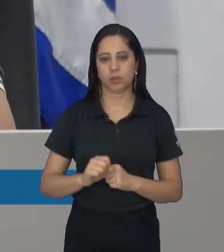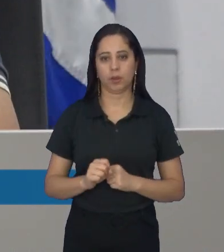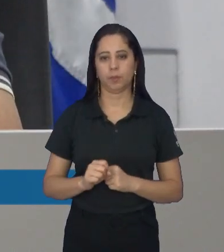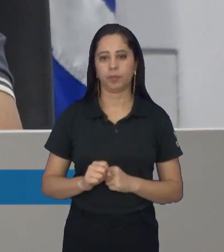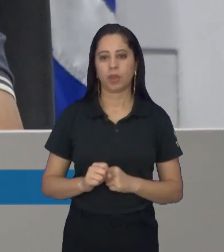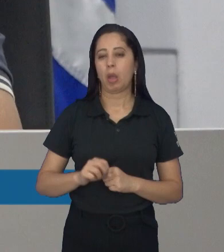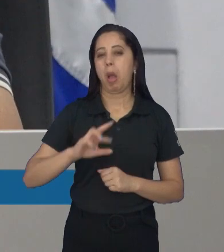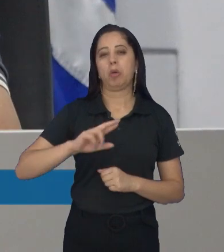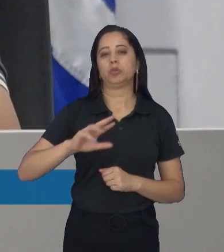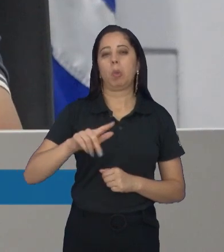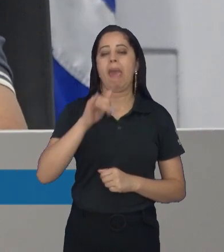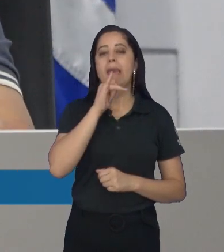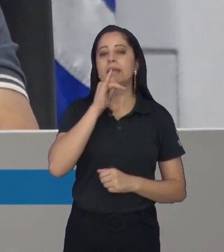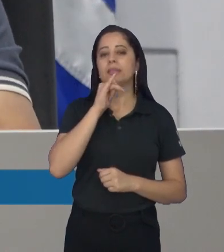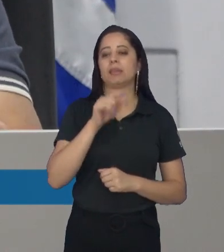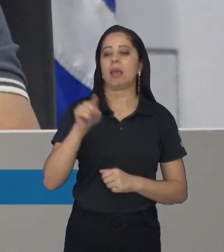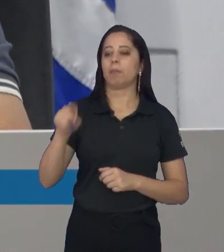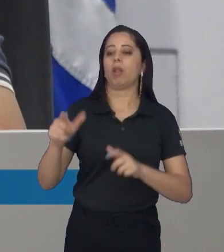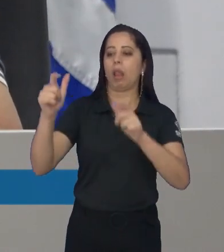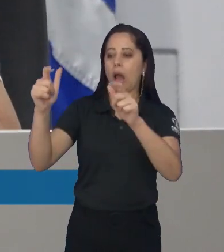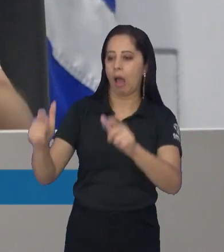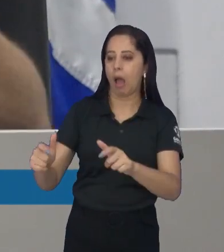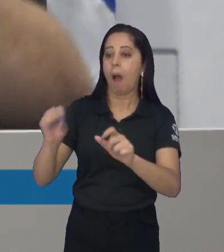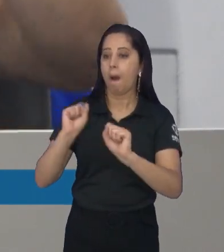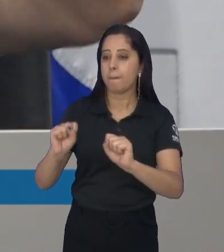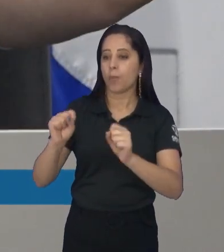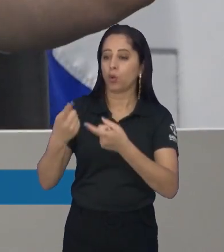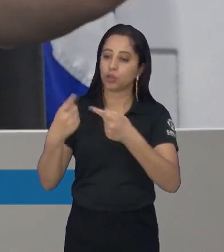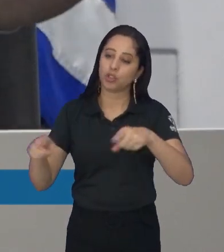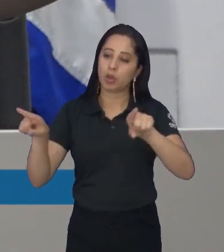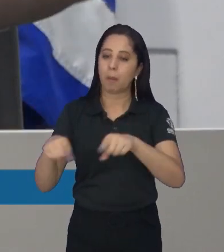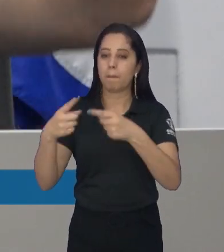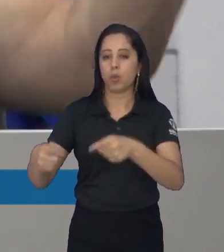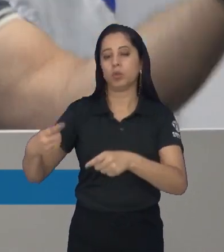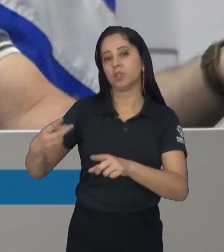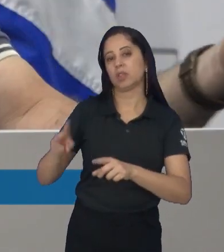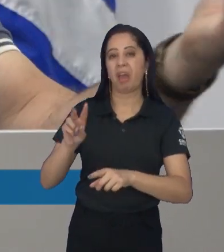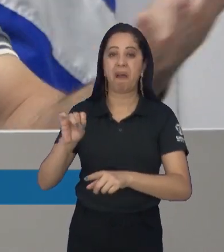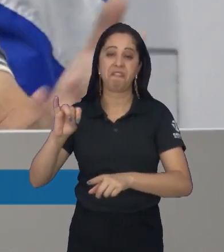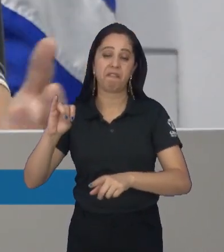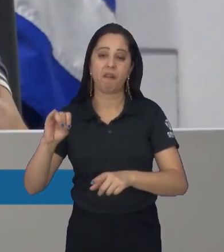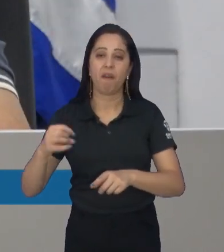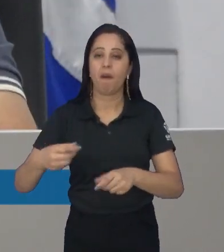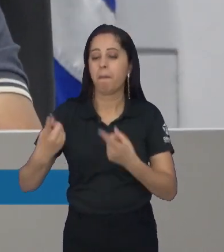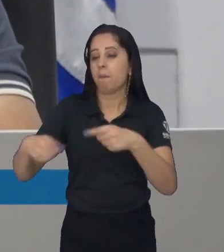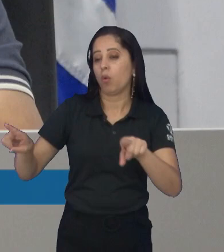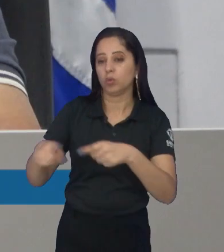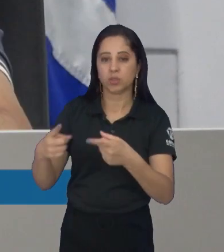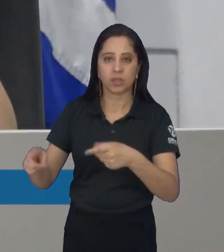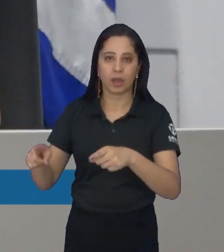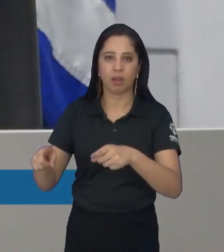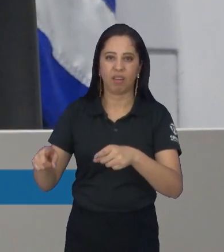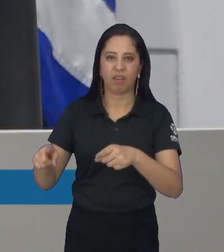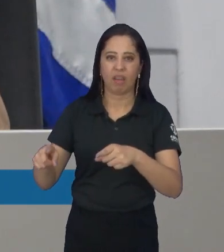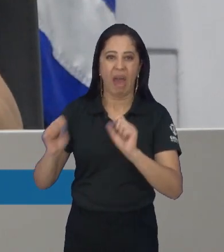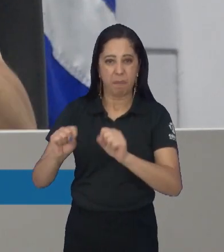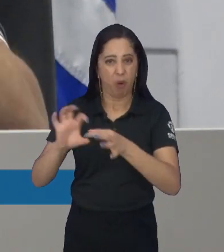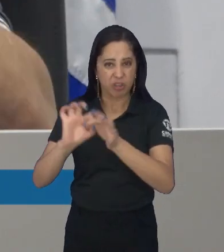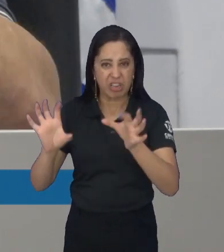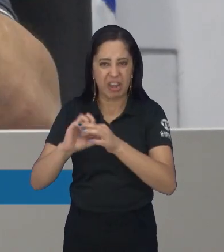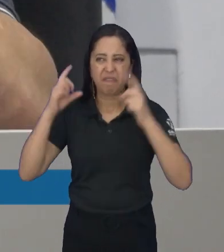é porque uma área permite ter som ao vivo que ele pode fazer no quintal sem cobertura sem nenhum tipo de isolamento Então essa regra